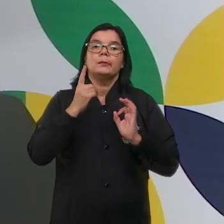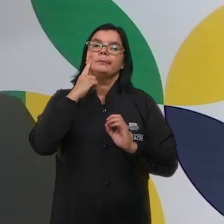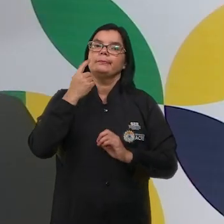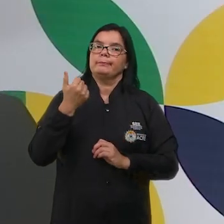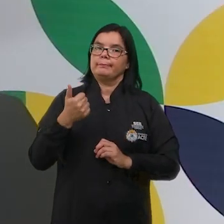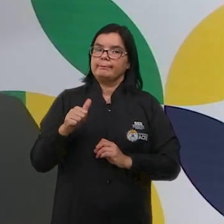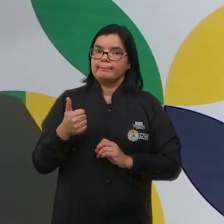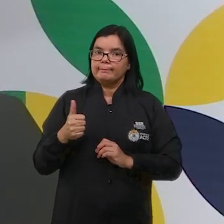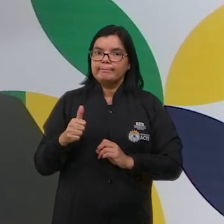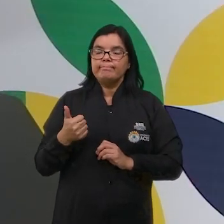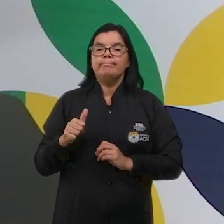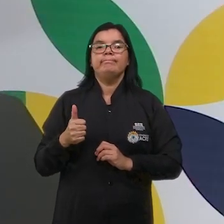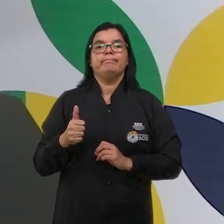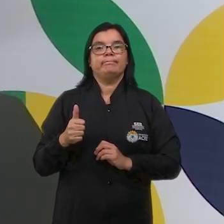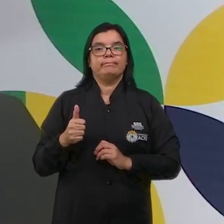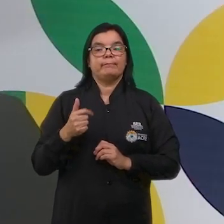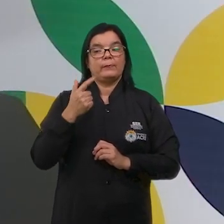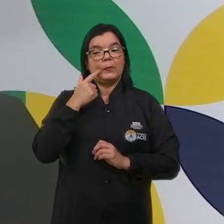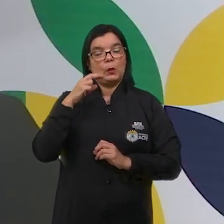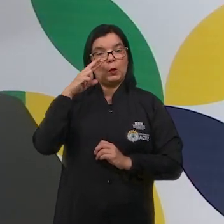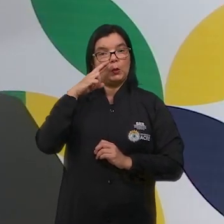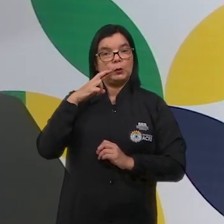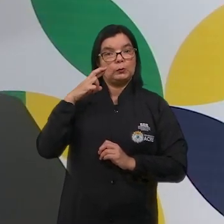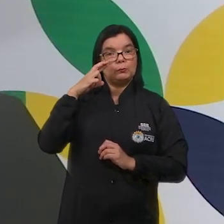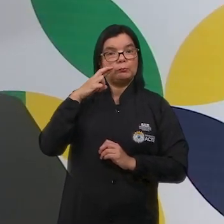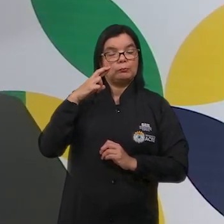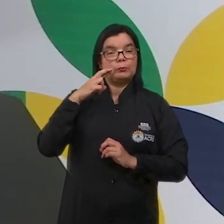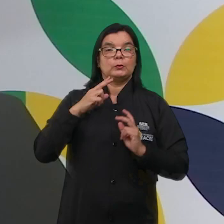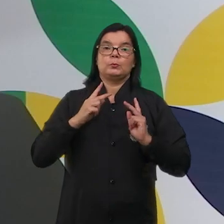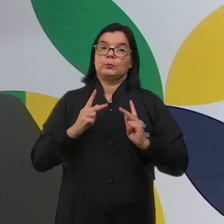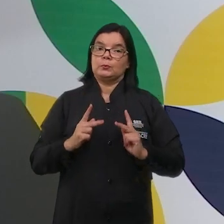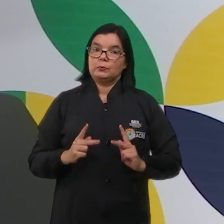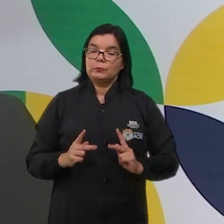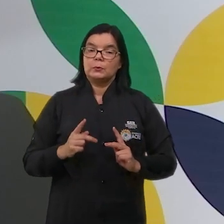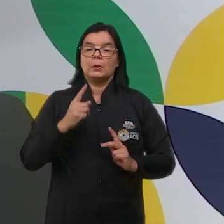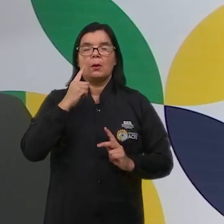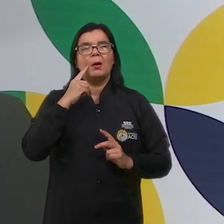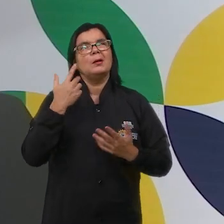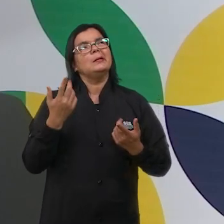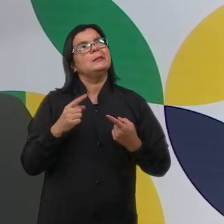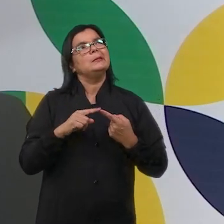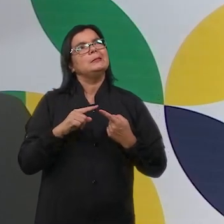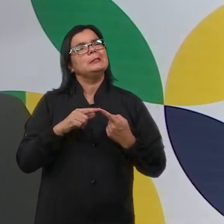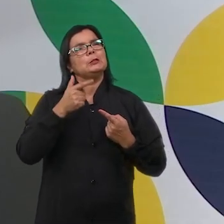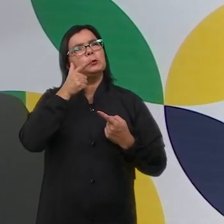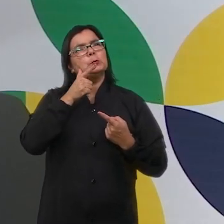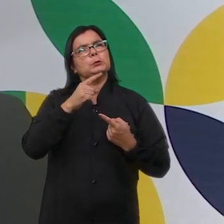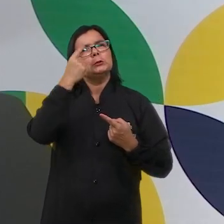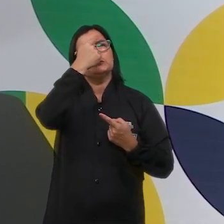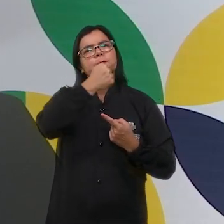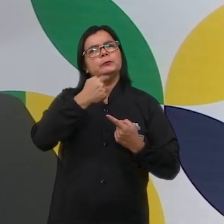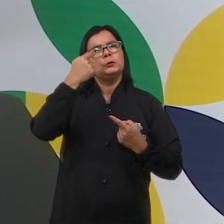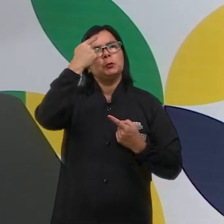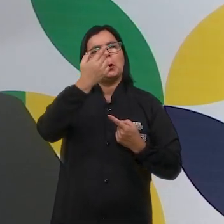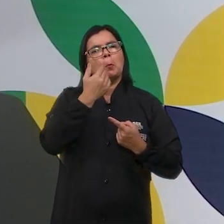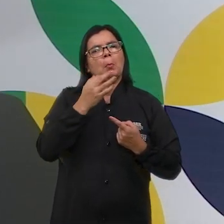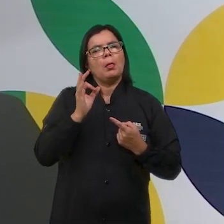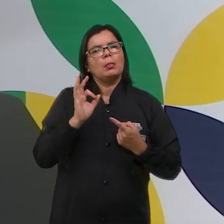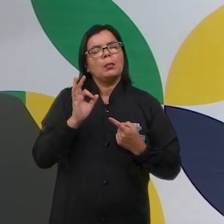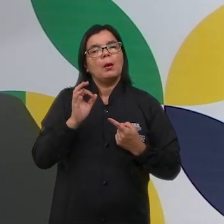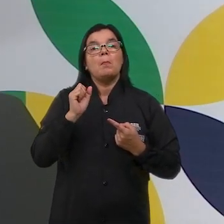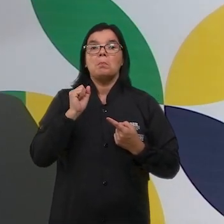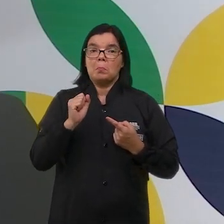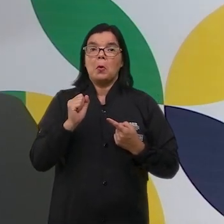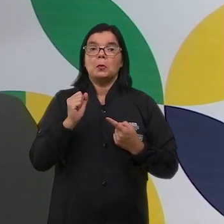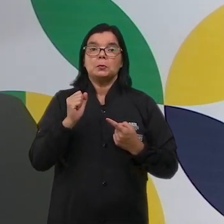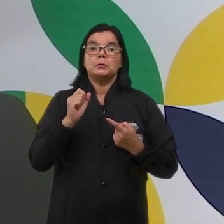que a gente começa a fazer observando as condutas. E aí aquilo tipo, se eu conseguir ficar 24 horas sem comer, eu posso